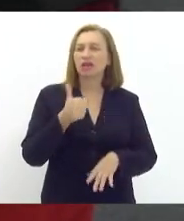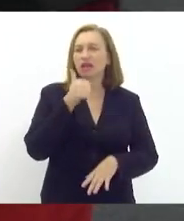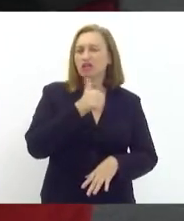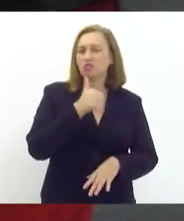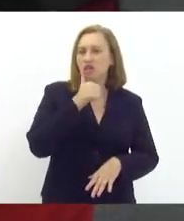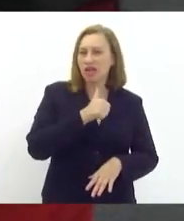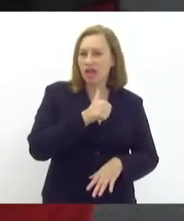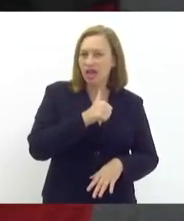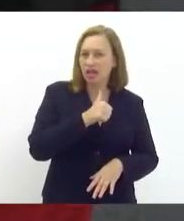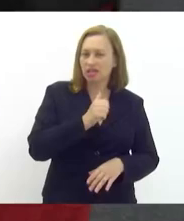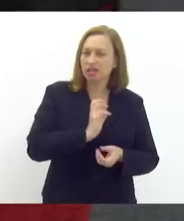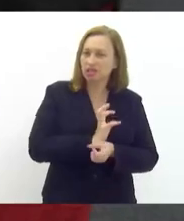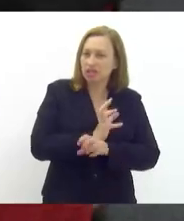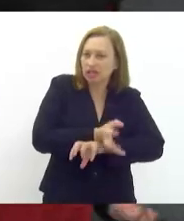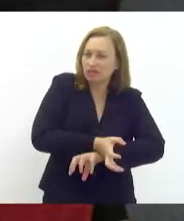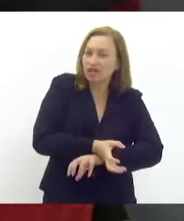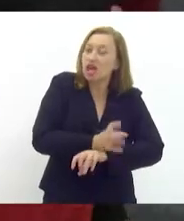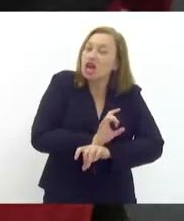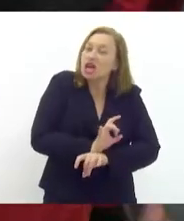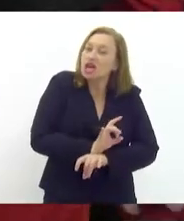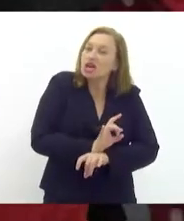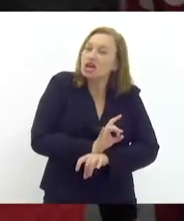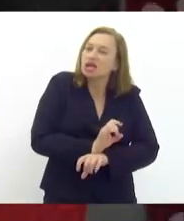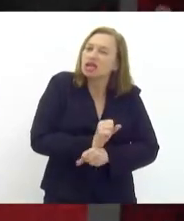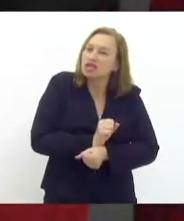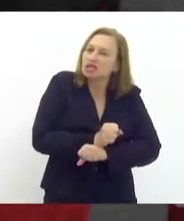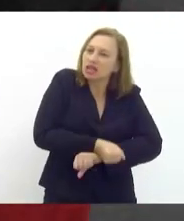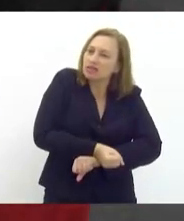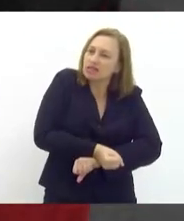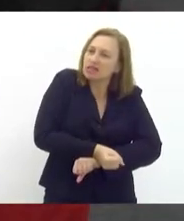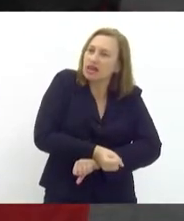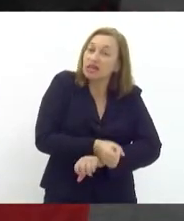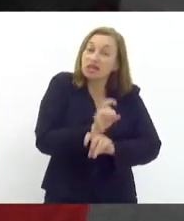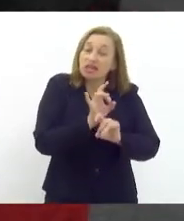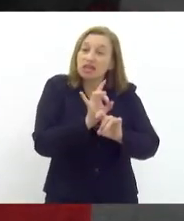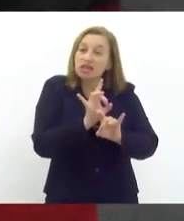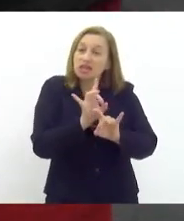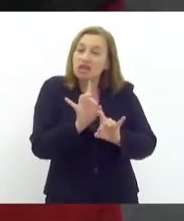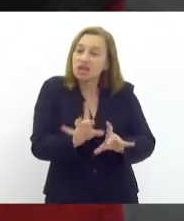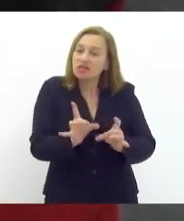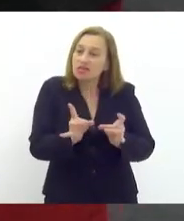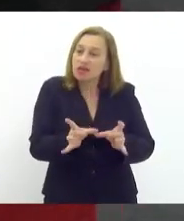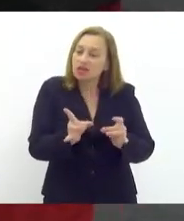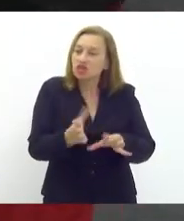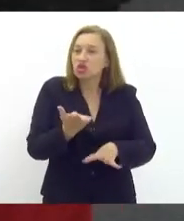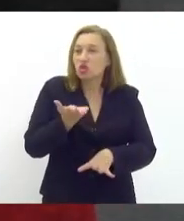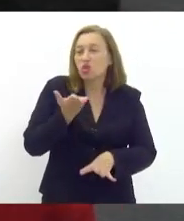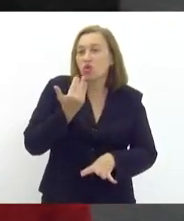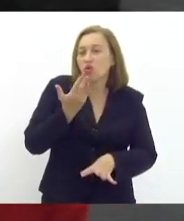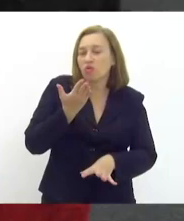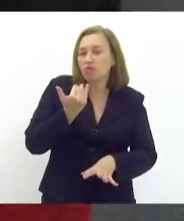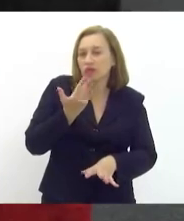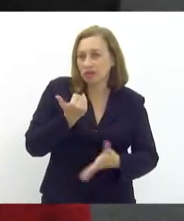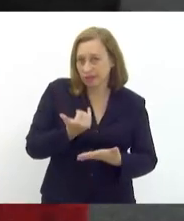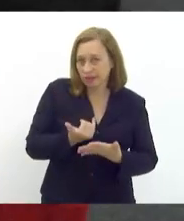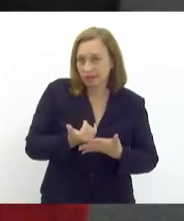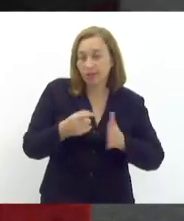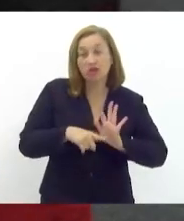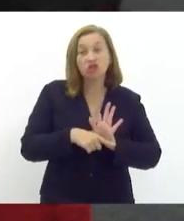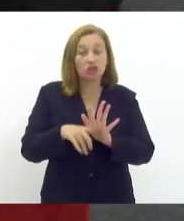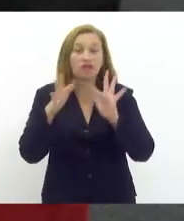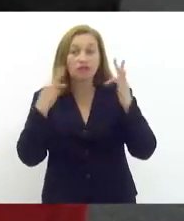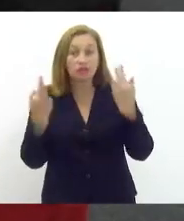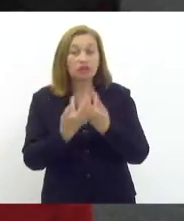Quitutes para comprar as cartas de alforria seja dos seus companheiros seja dos seus filhos então